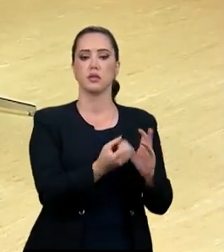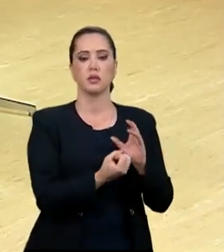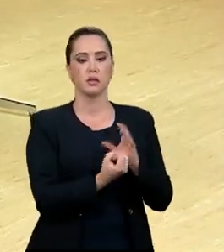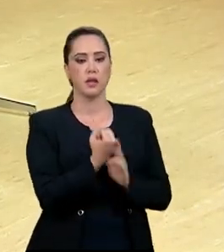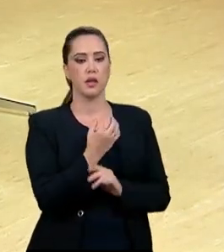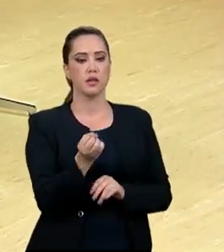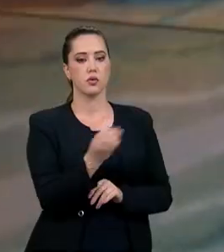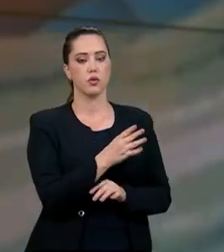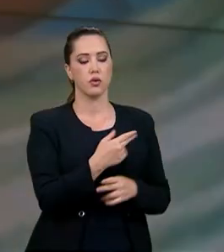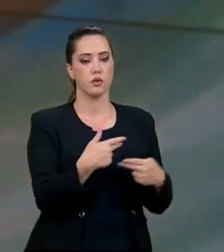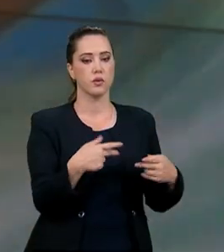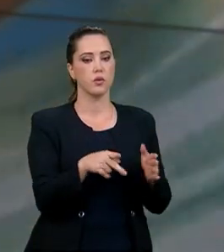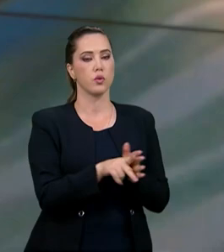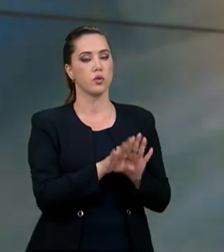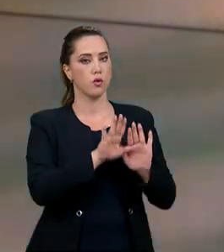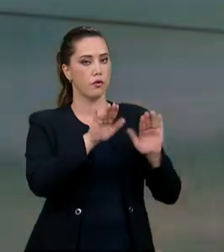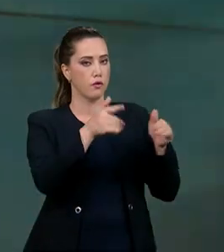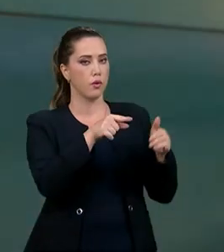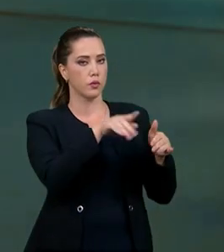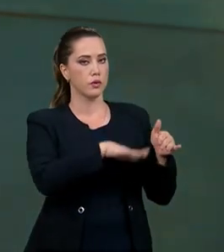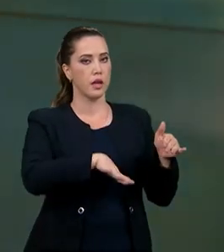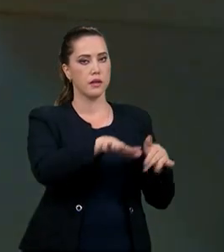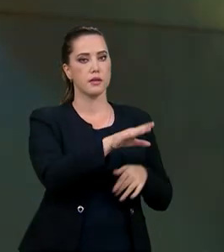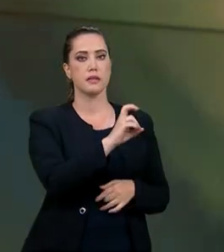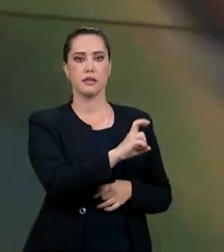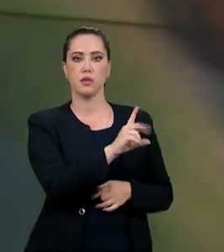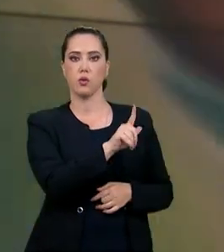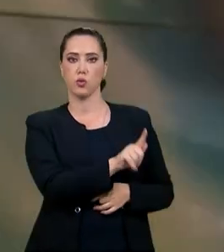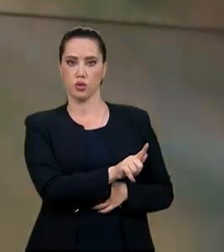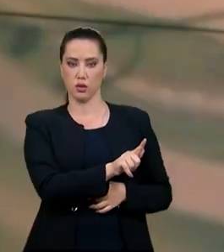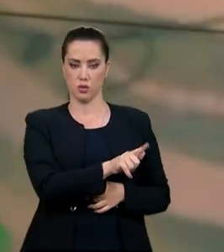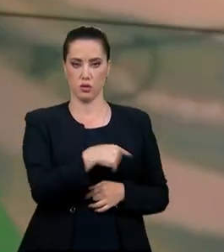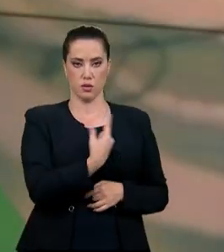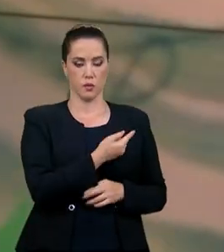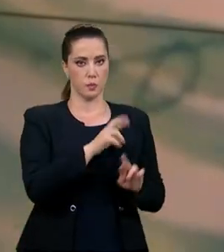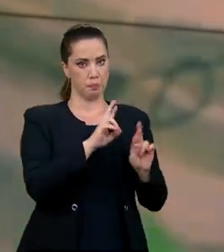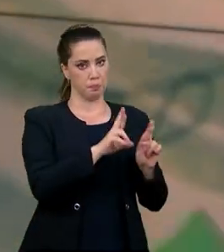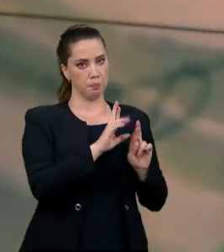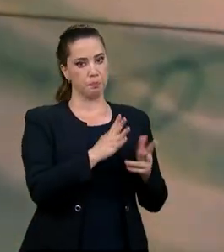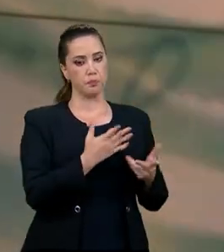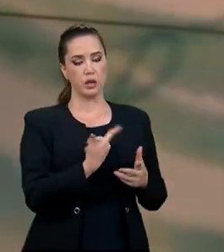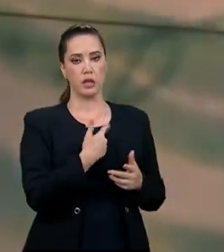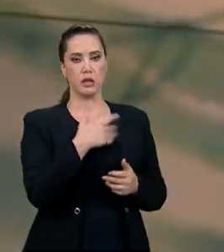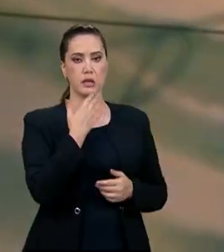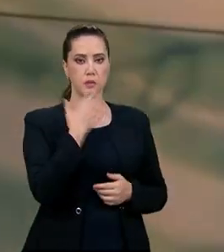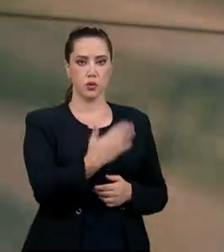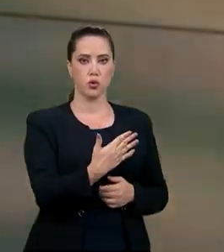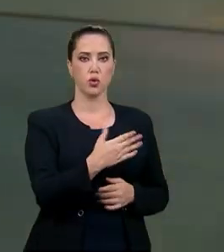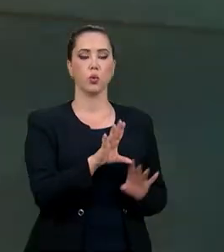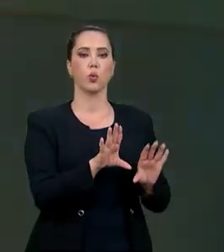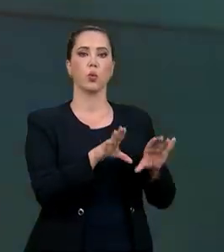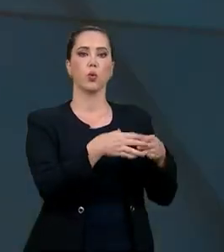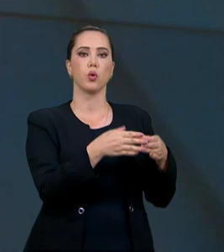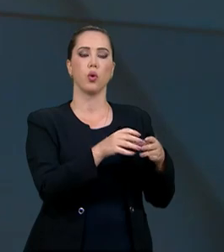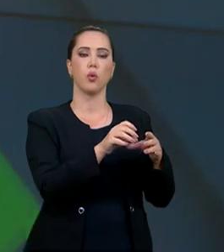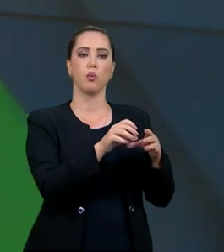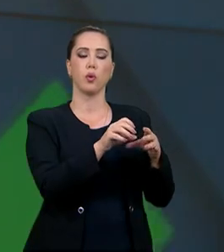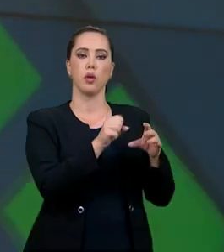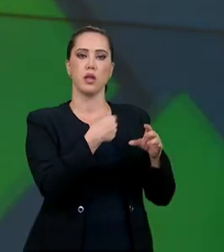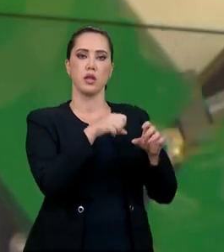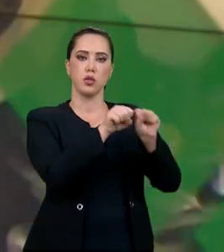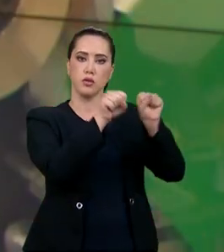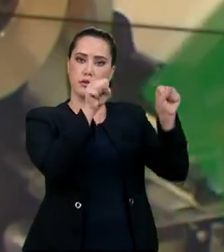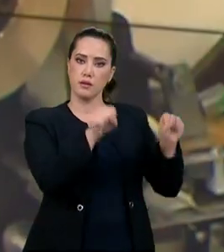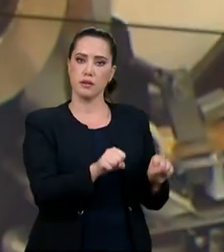software, justamente para essa tecnologia. A estimativa que a gente tem que essa demanda, por exemplo, gerada para o setor de software, vai estar da ordem de